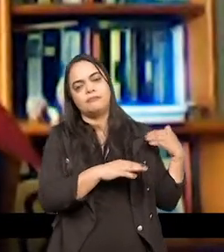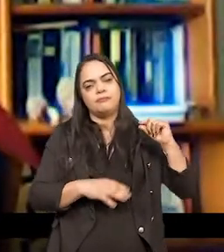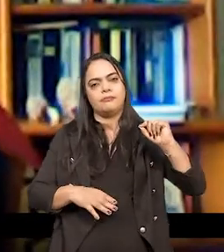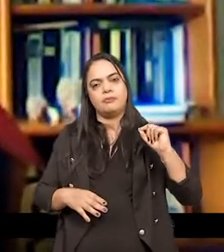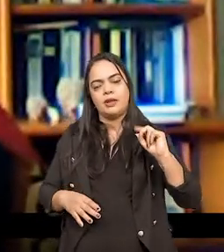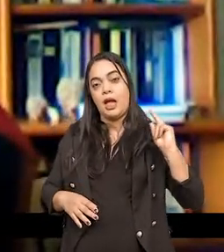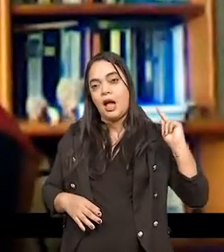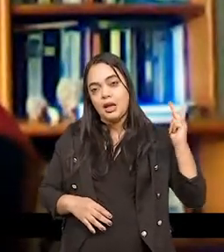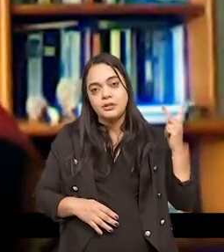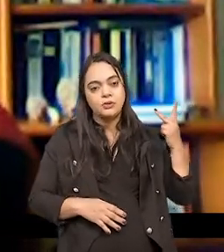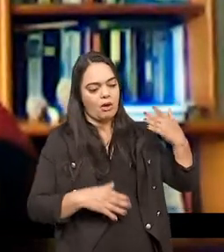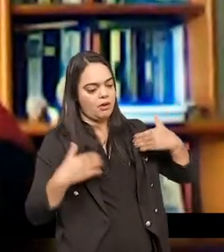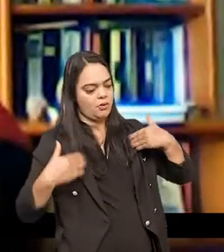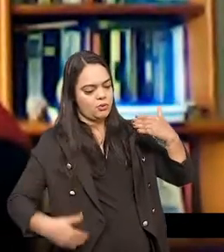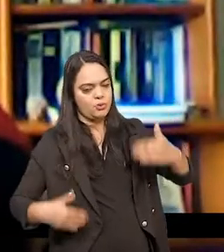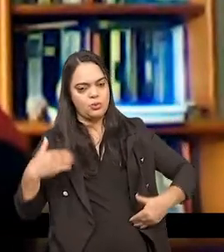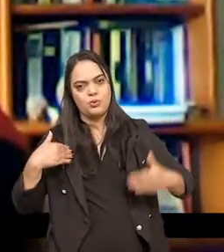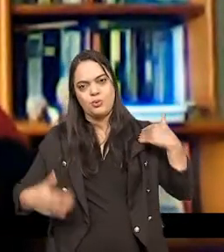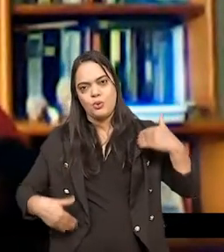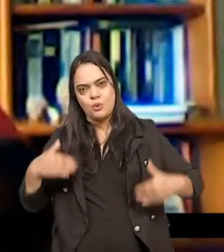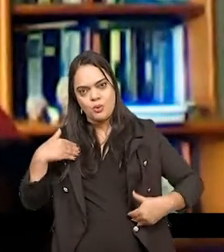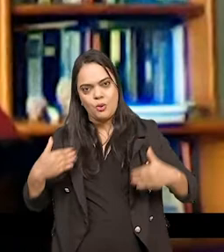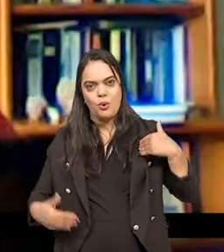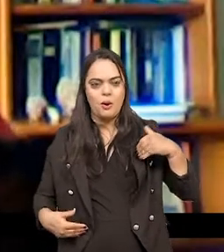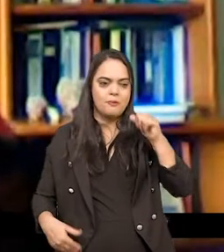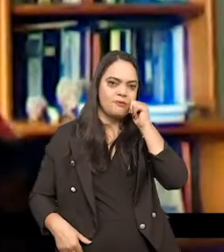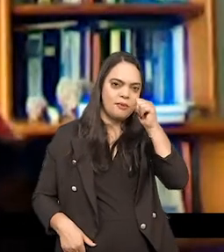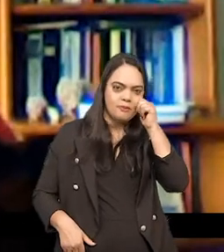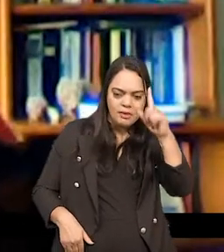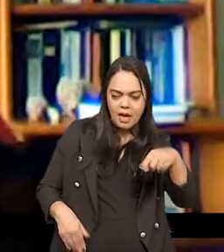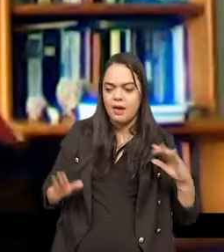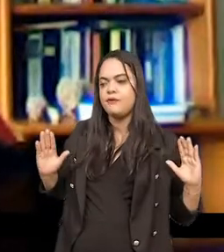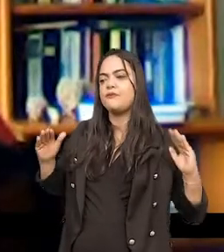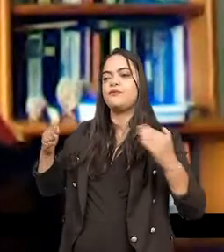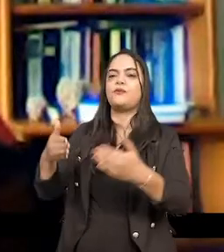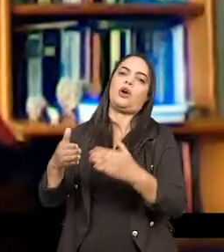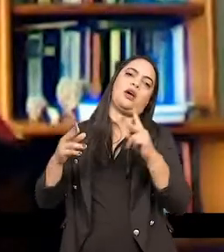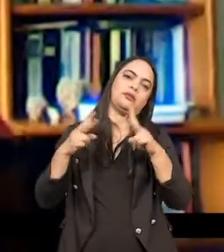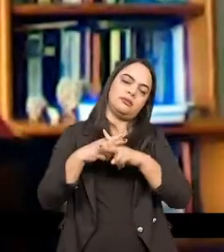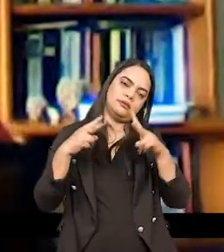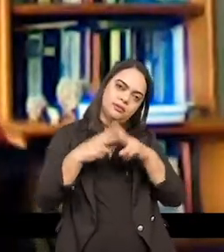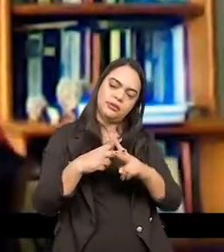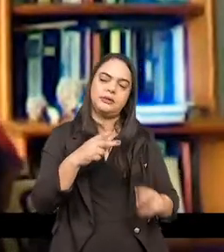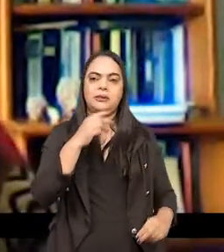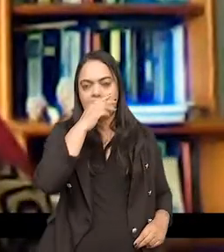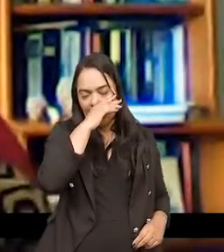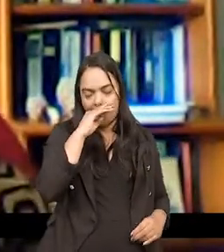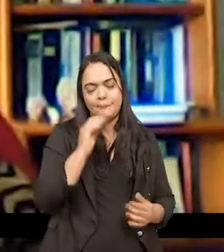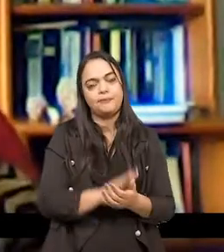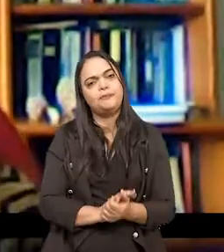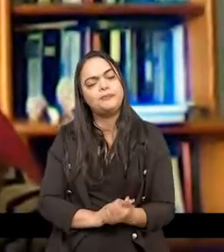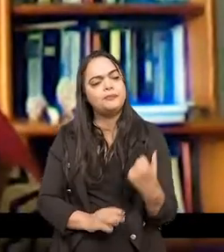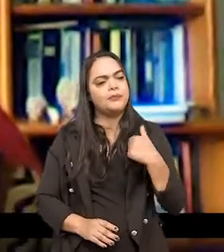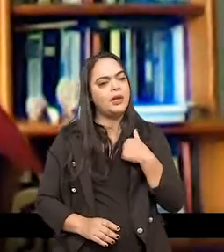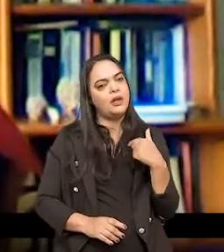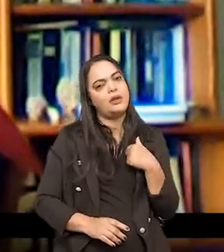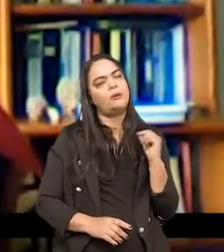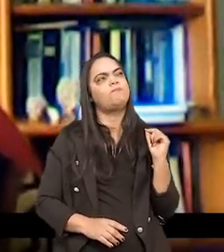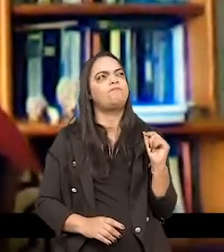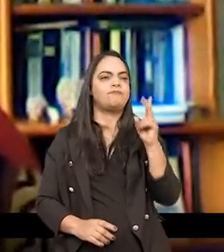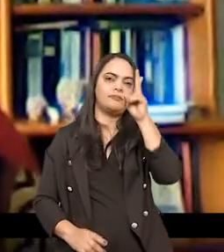corpo feminino ainda é central na questão da violência. E quando eu chego nos